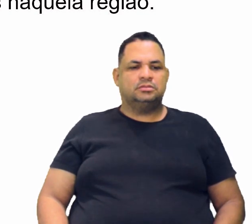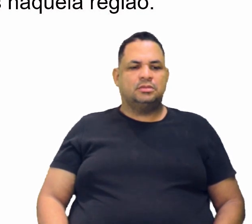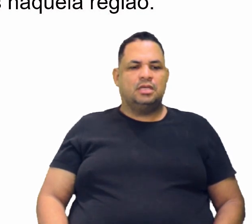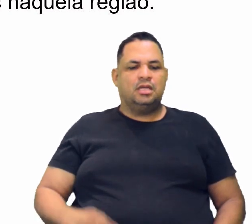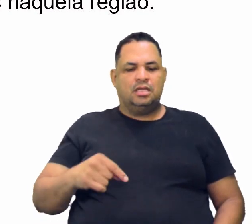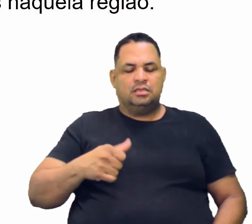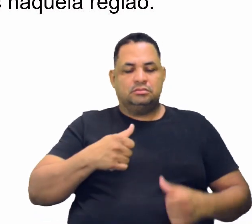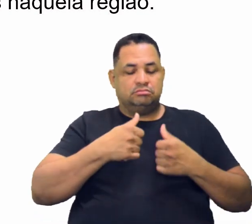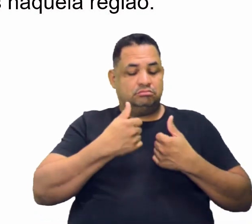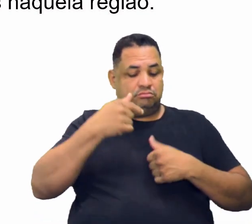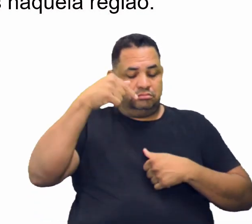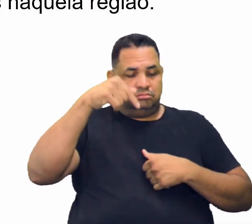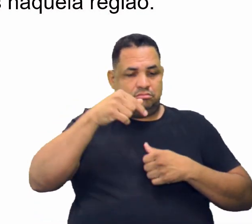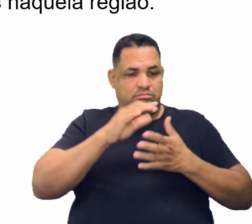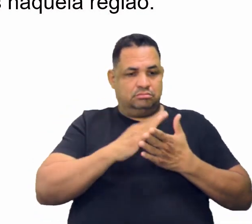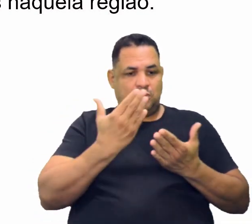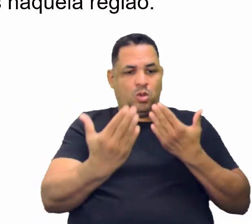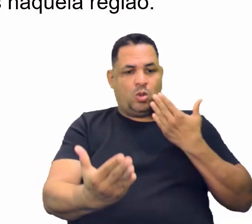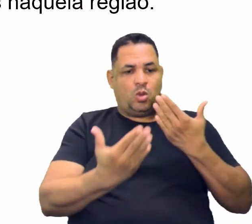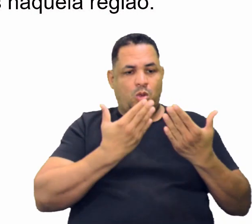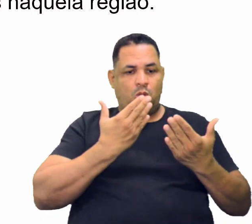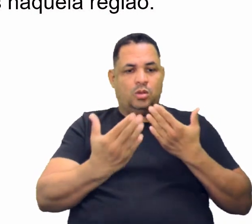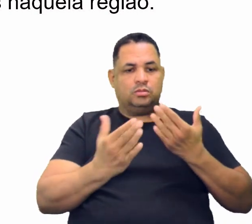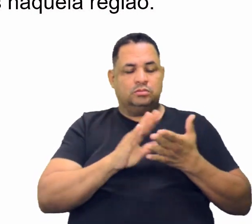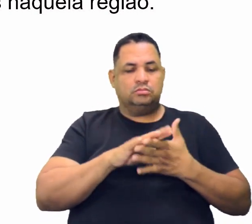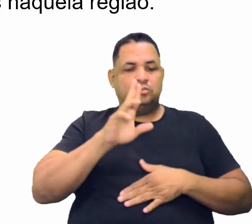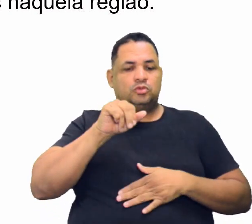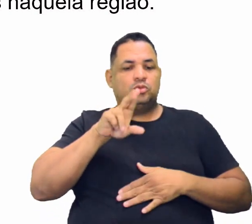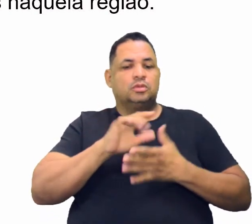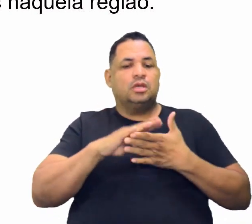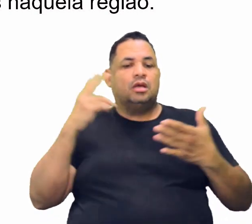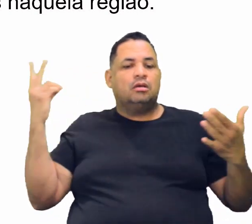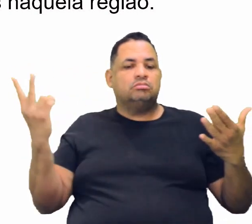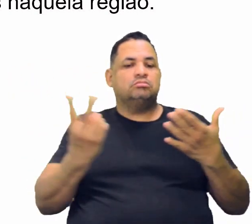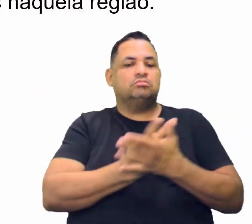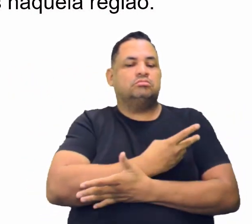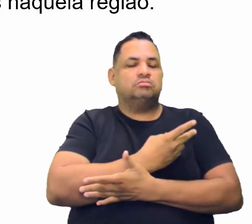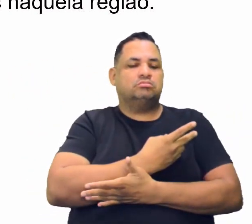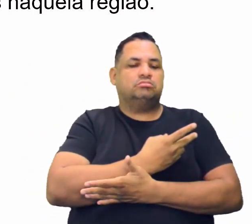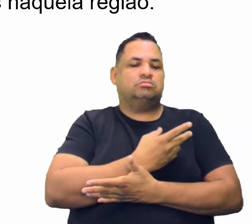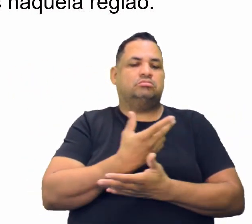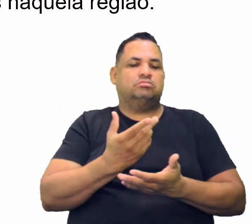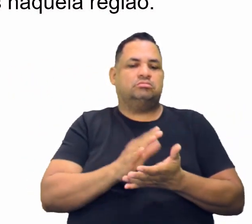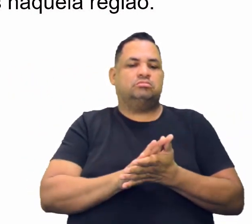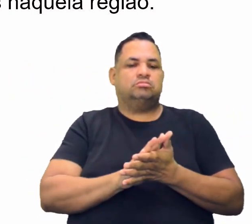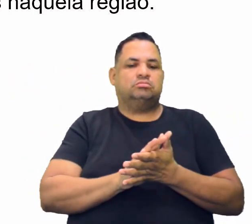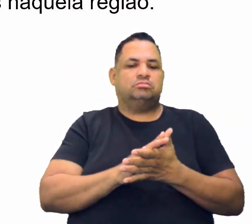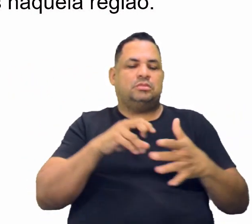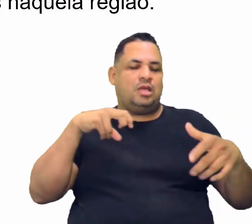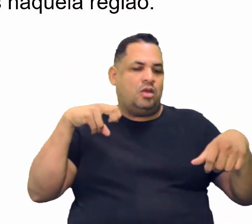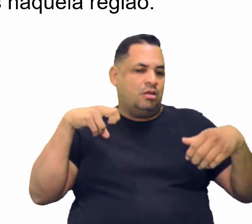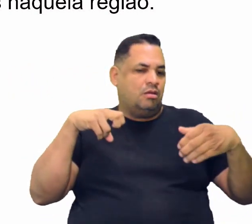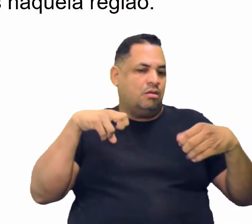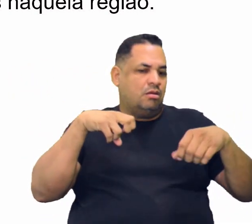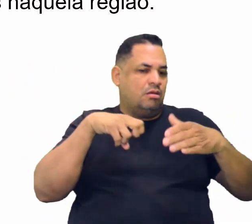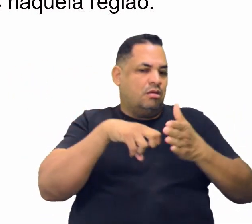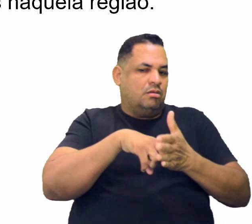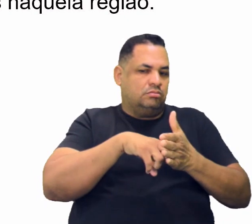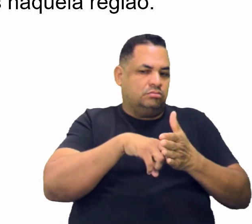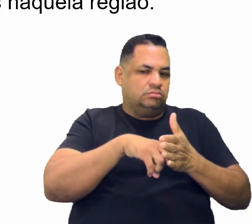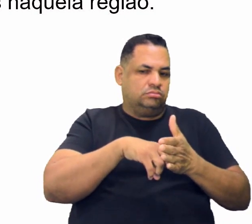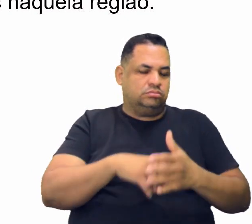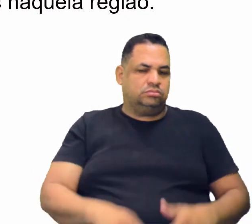Nesta rodovia nunca aconteceram acidentes. Viu só? Com haver,